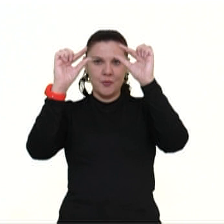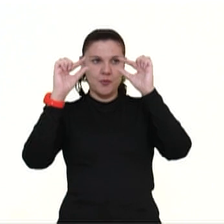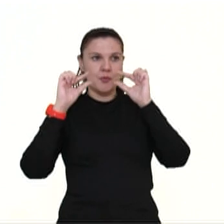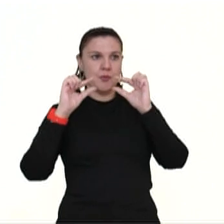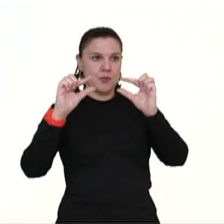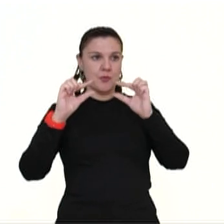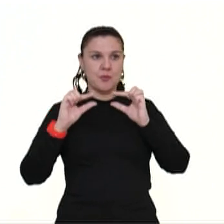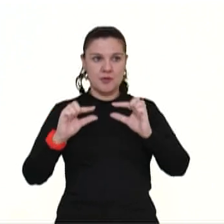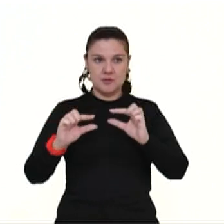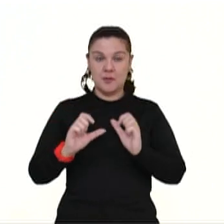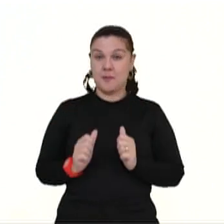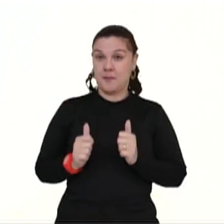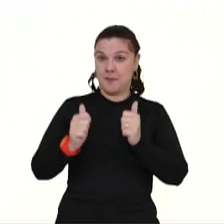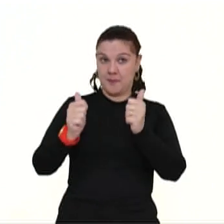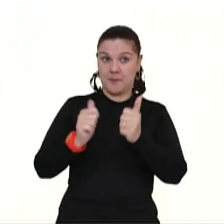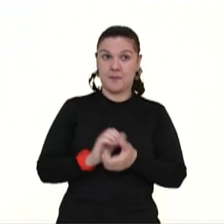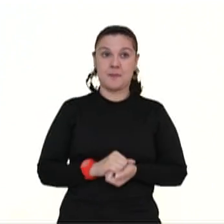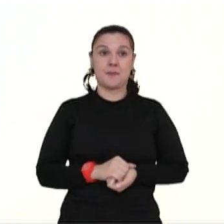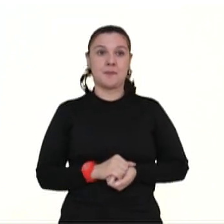grupinhos menores. Beleza?